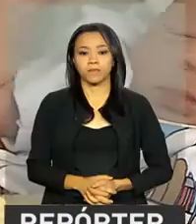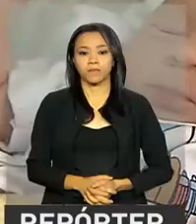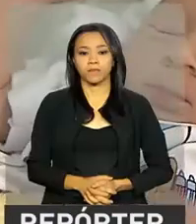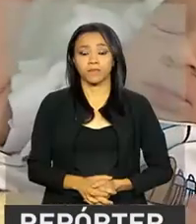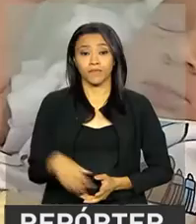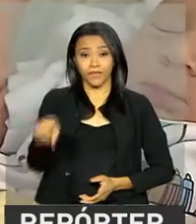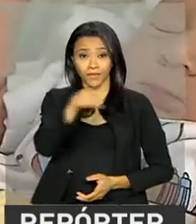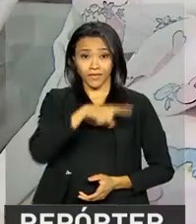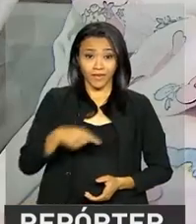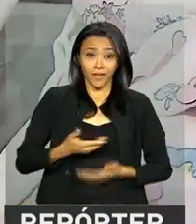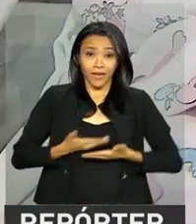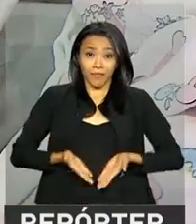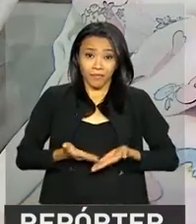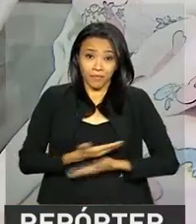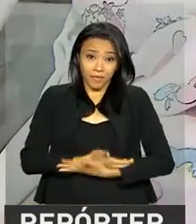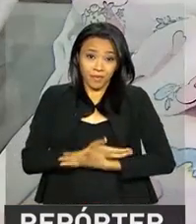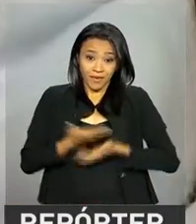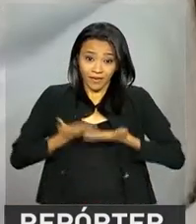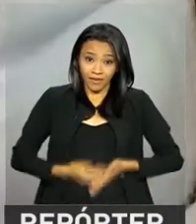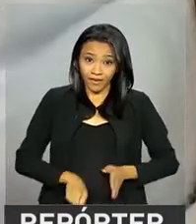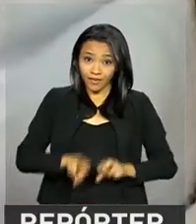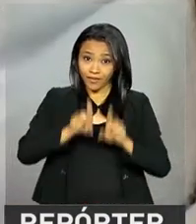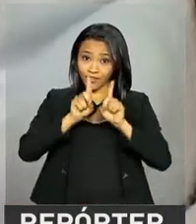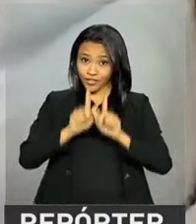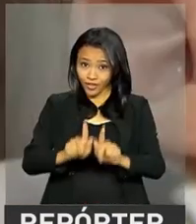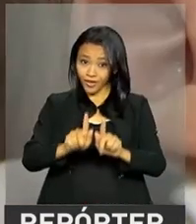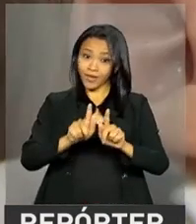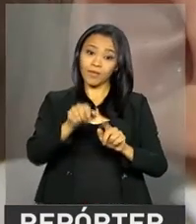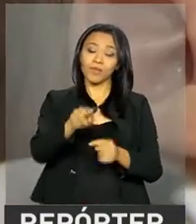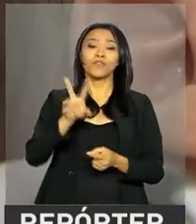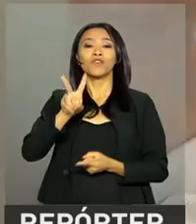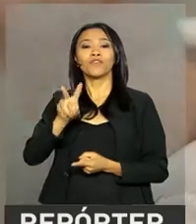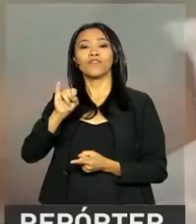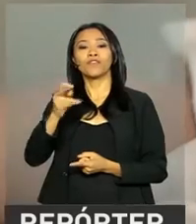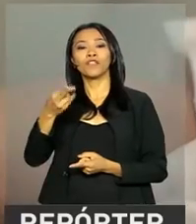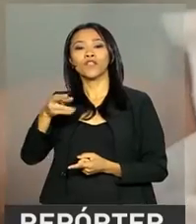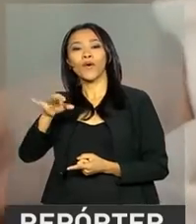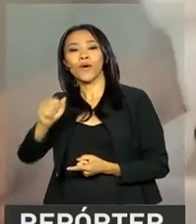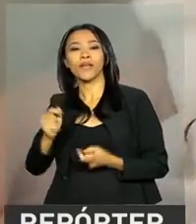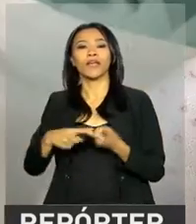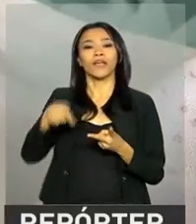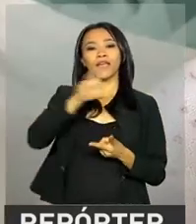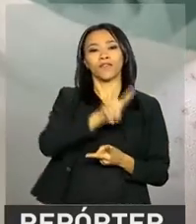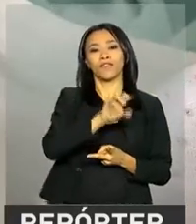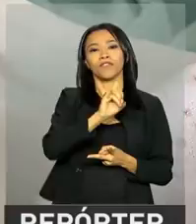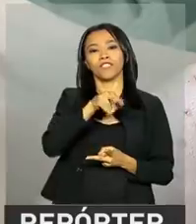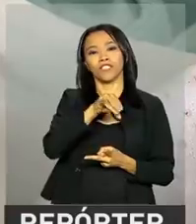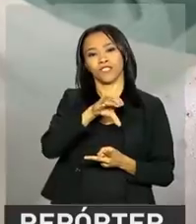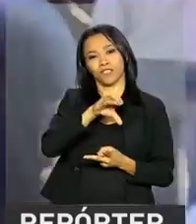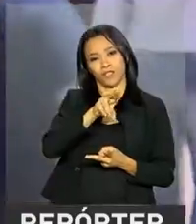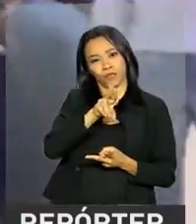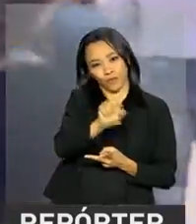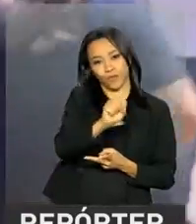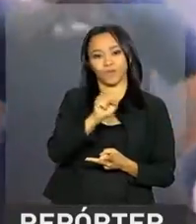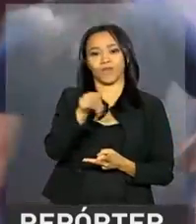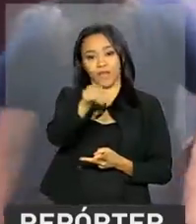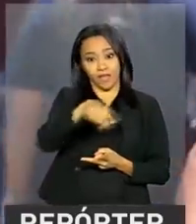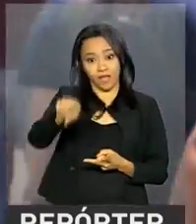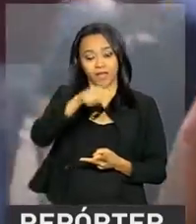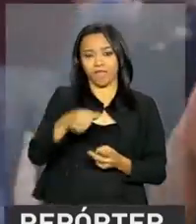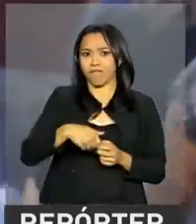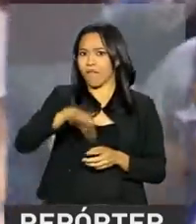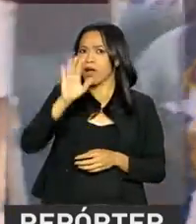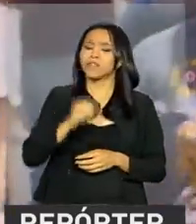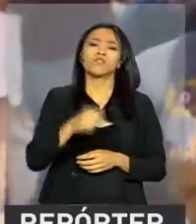Acabaram de chegar ao mundo. São gêmeos. Chamam-se Vitória e Vinícius e vão integrar a sociedade brasileira, que já tem mais